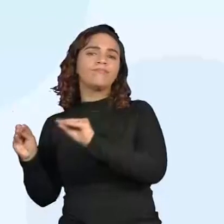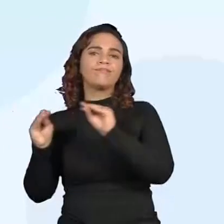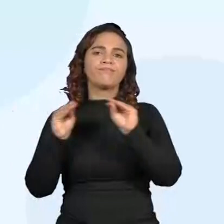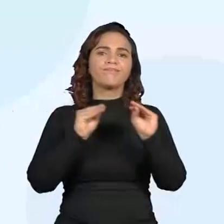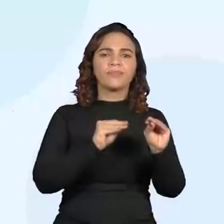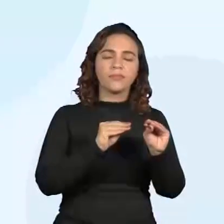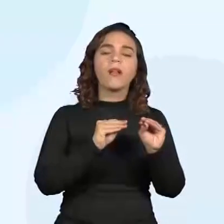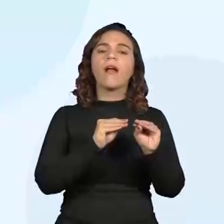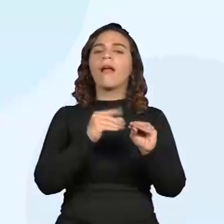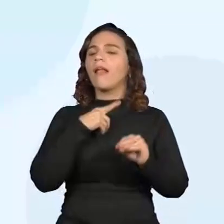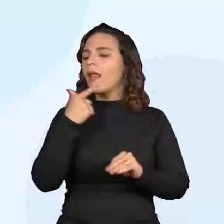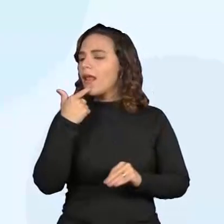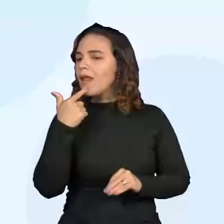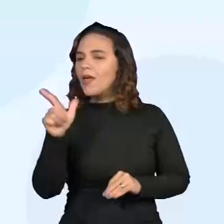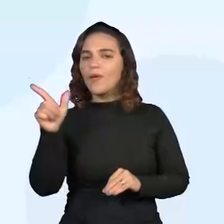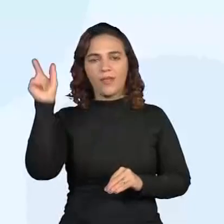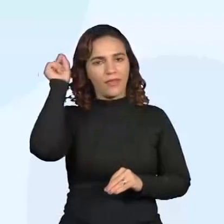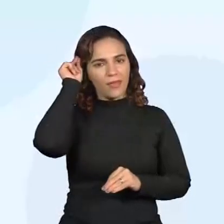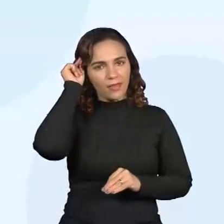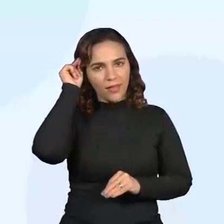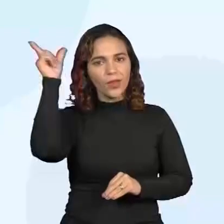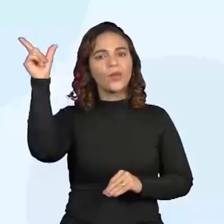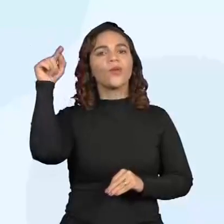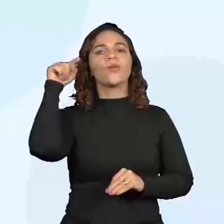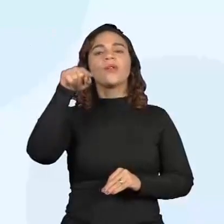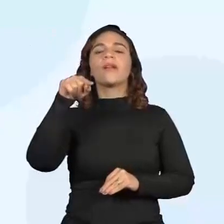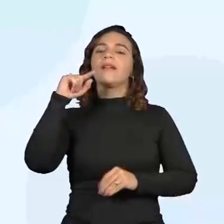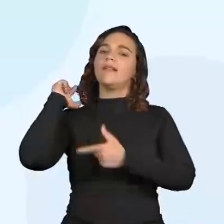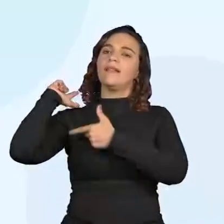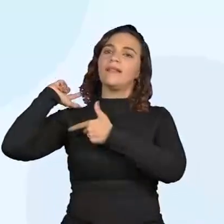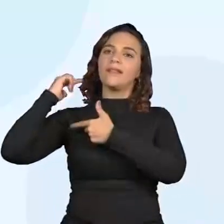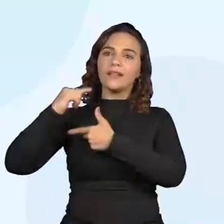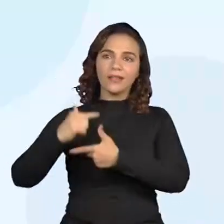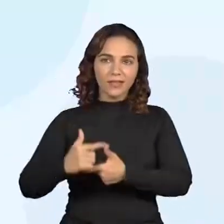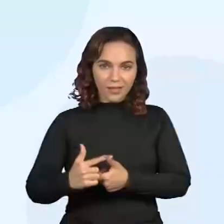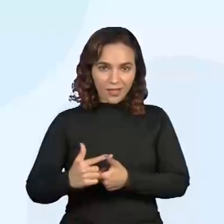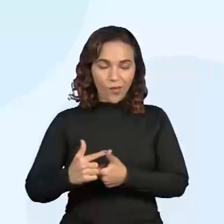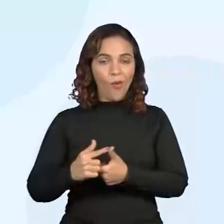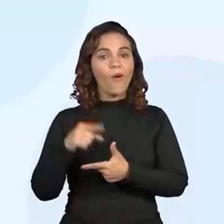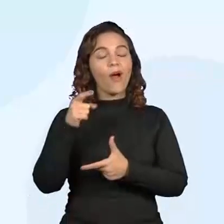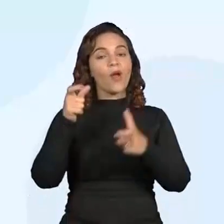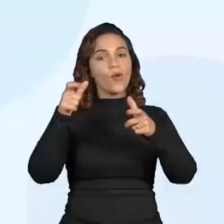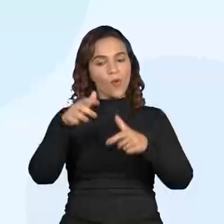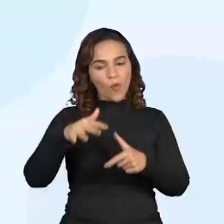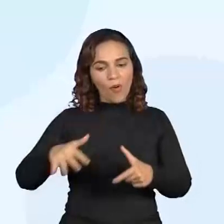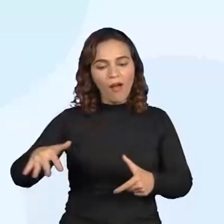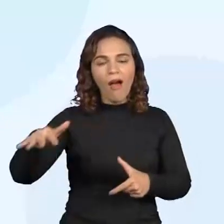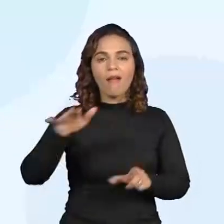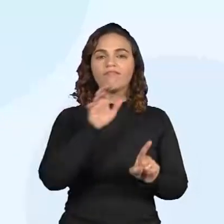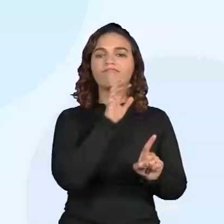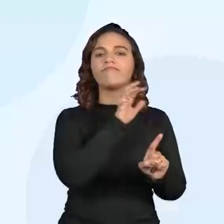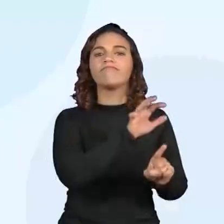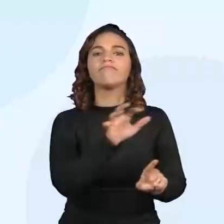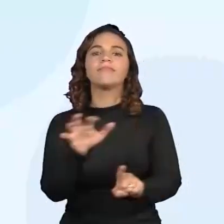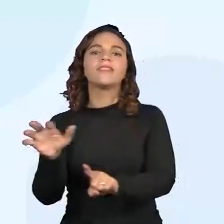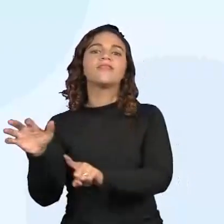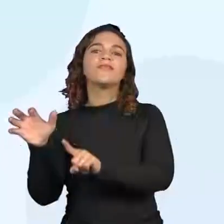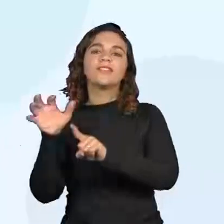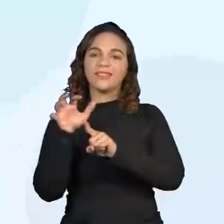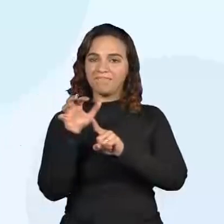cultura, sua língua, sua tradição, recriando a identidade do local e da cultura de onde se